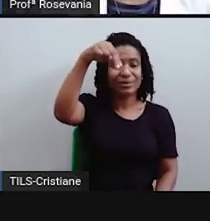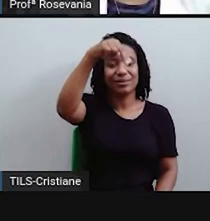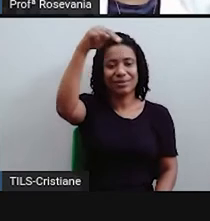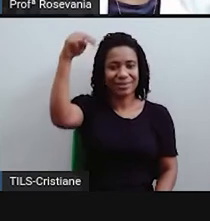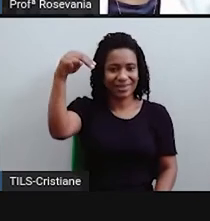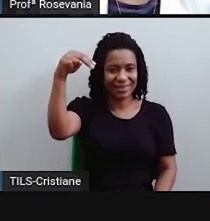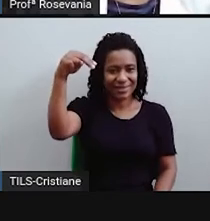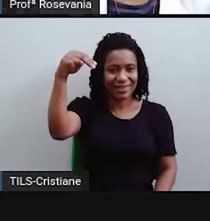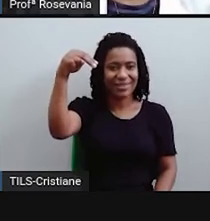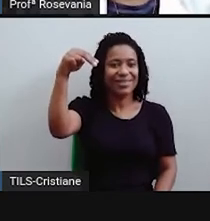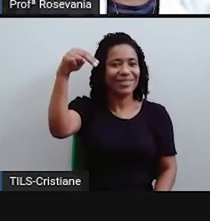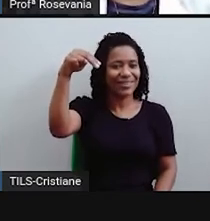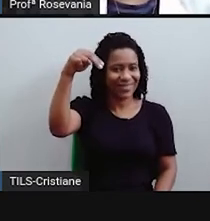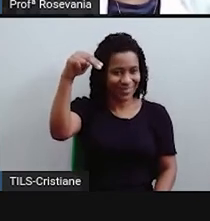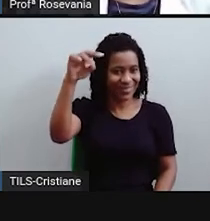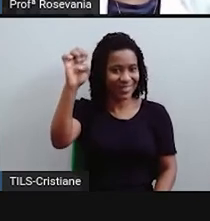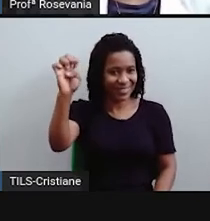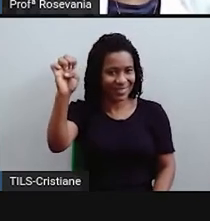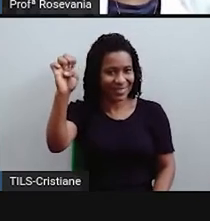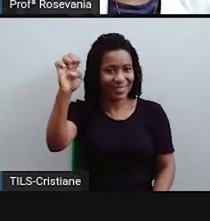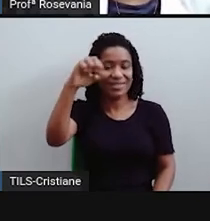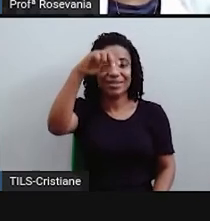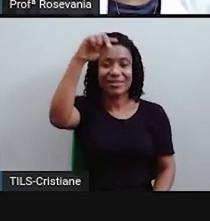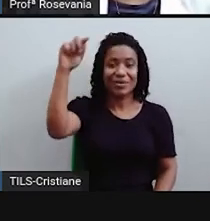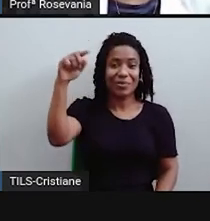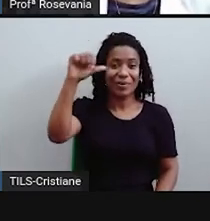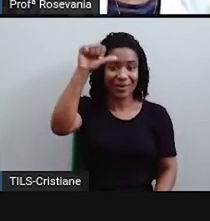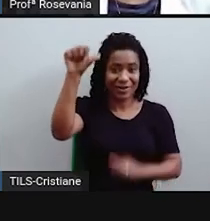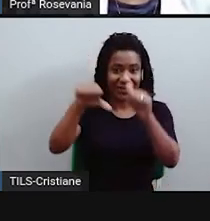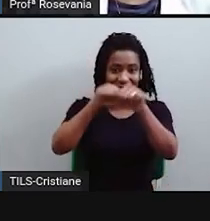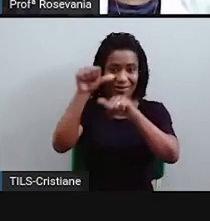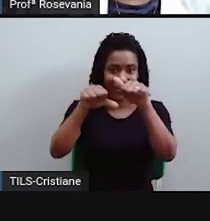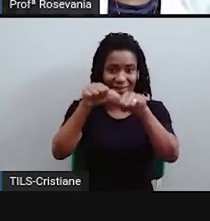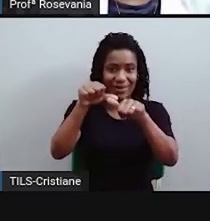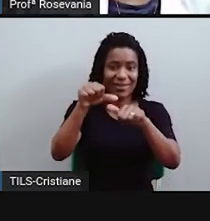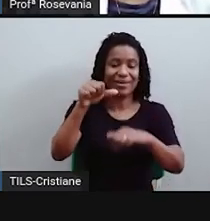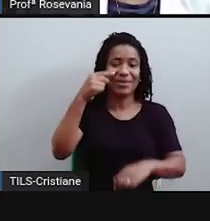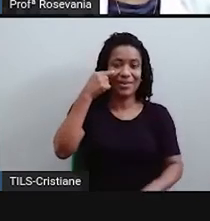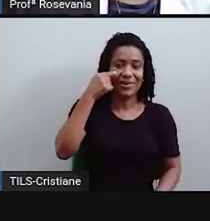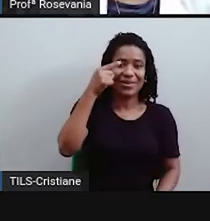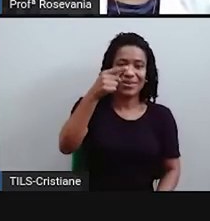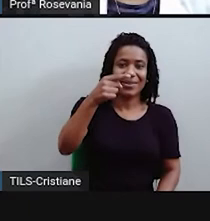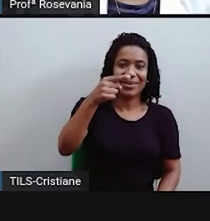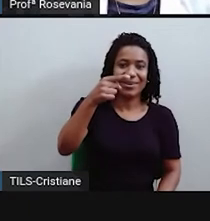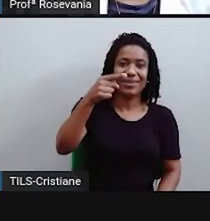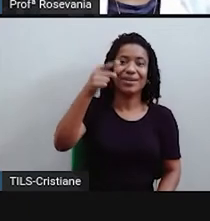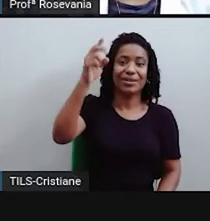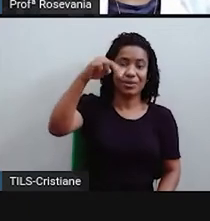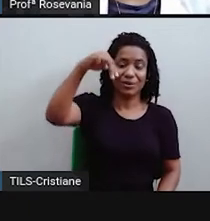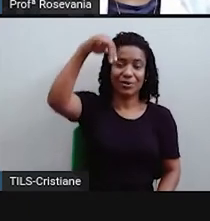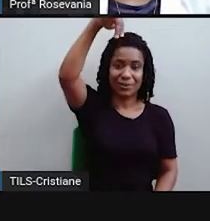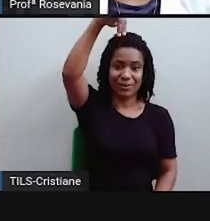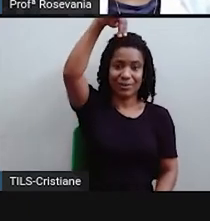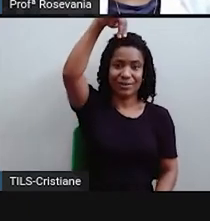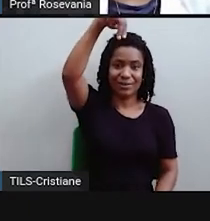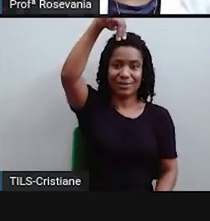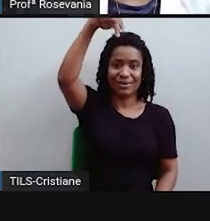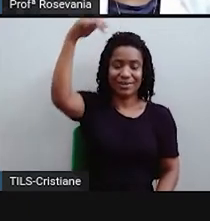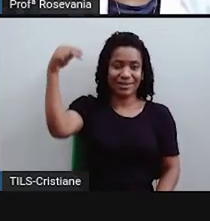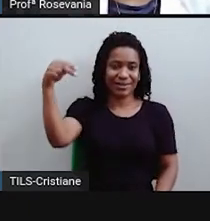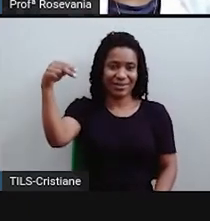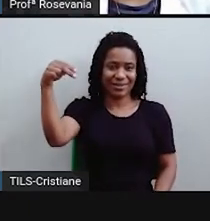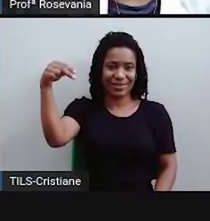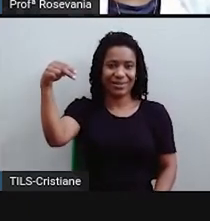formo norte, nordeste. E olha aqui onde ele está. Olha aqui o norte e olha aqui o nordeste. Olha ele aqui,